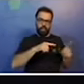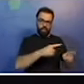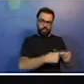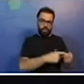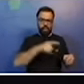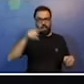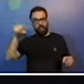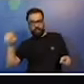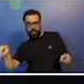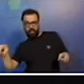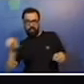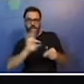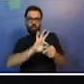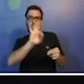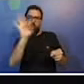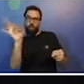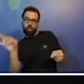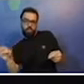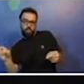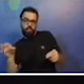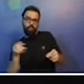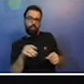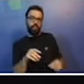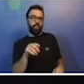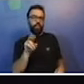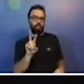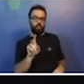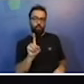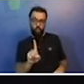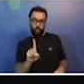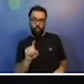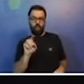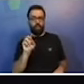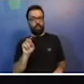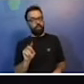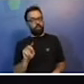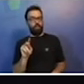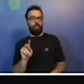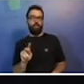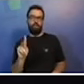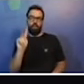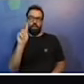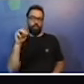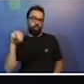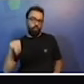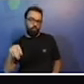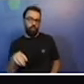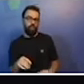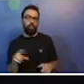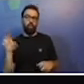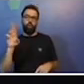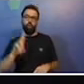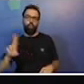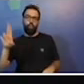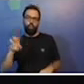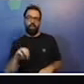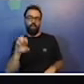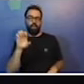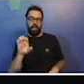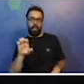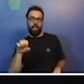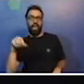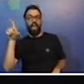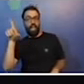Daqui até lá são 2 quilômetros. Então, a minha primeira oração, ela